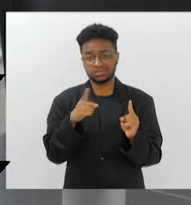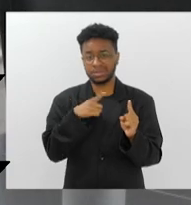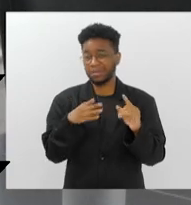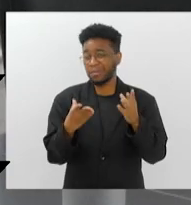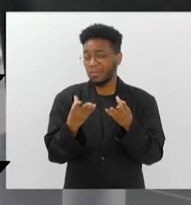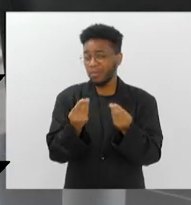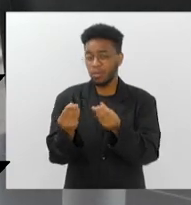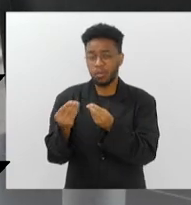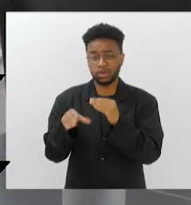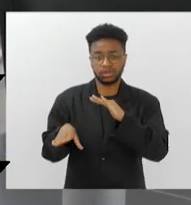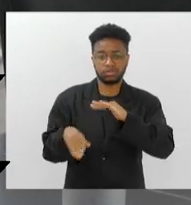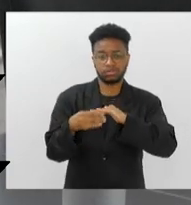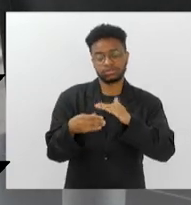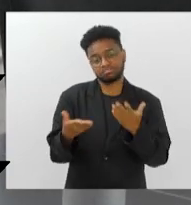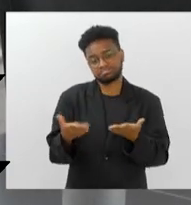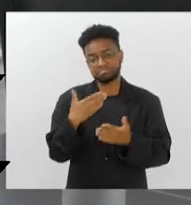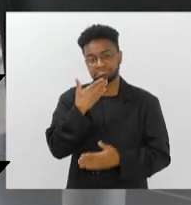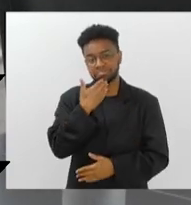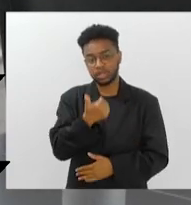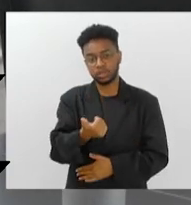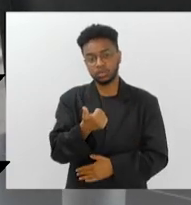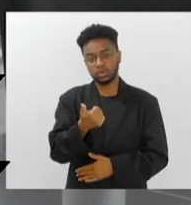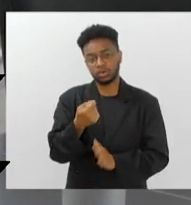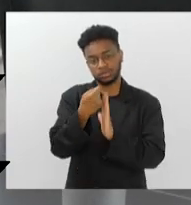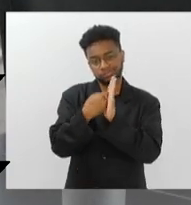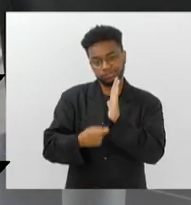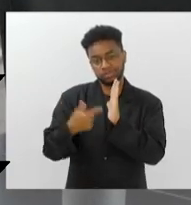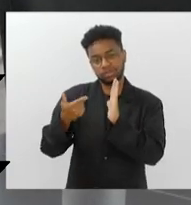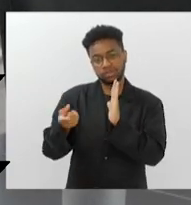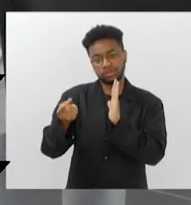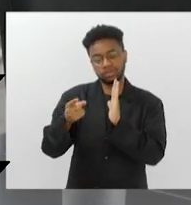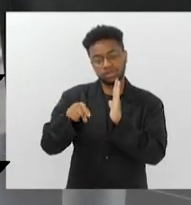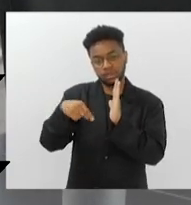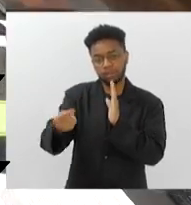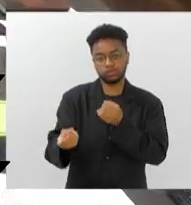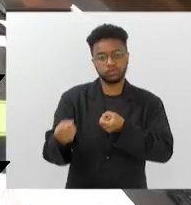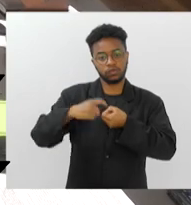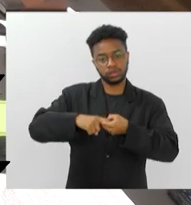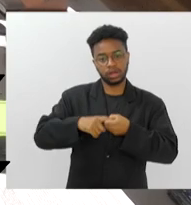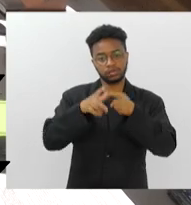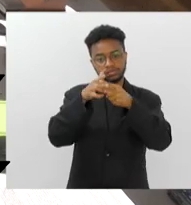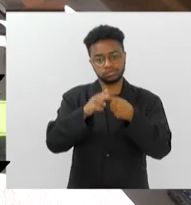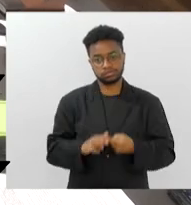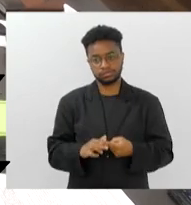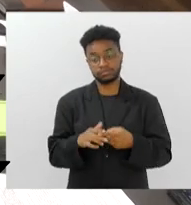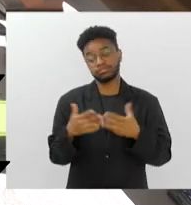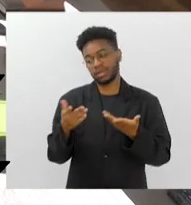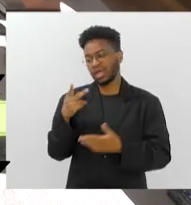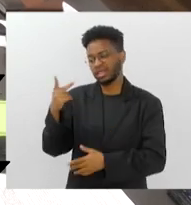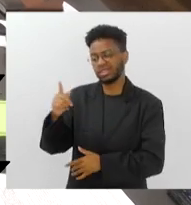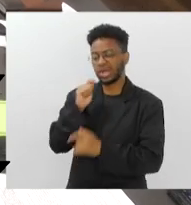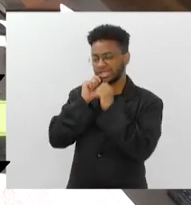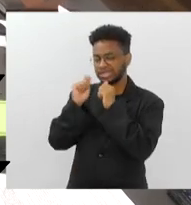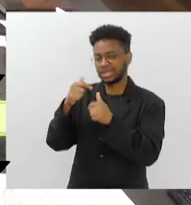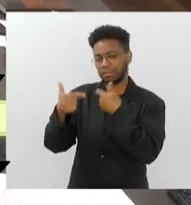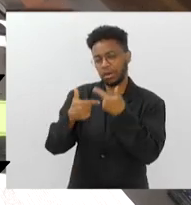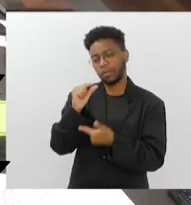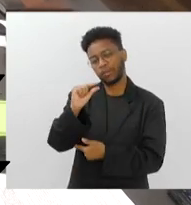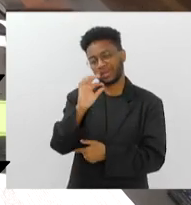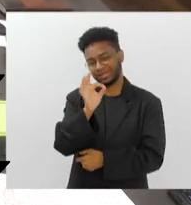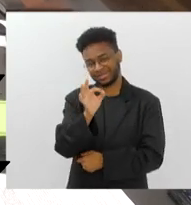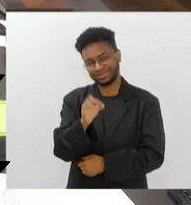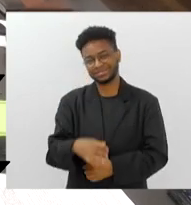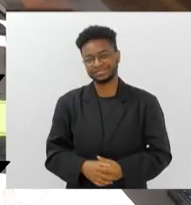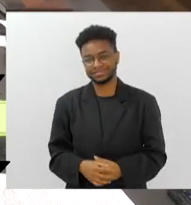emendas e é melhor refazer e trazer o texto ajustado já assim tem o assessor trabalha um pouquinho n muito descansado faz